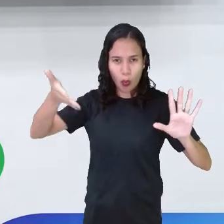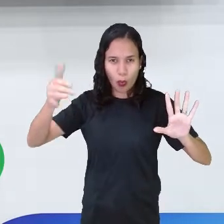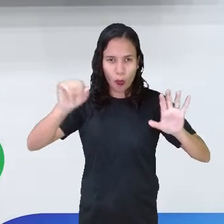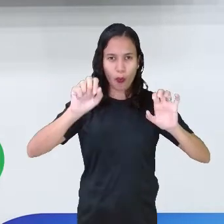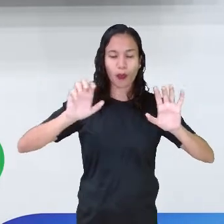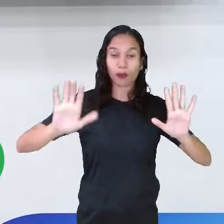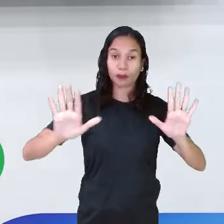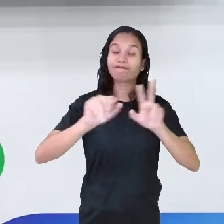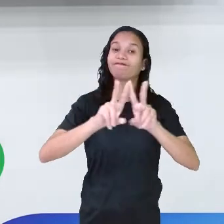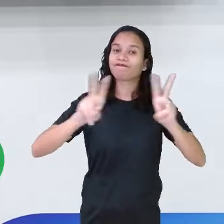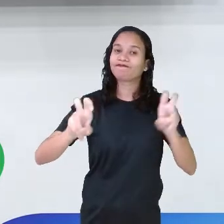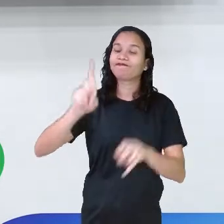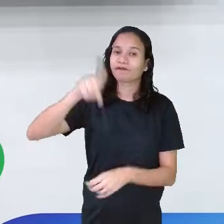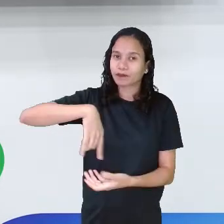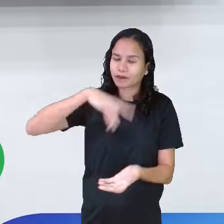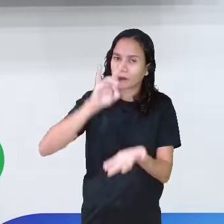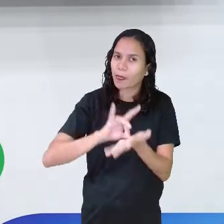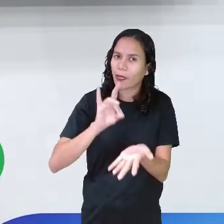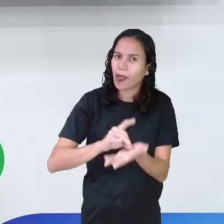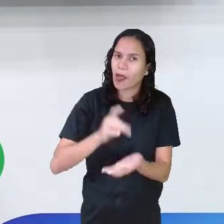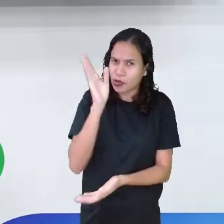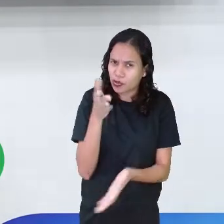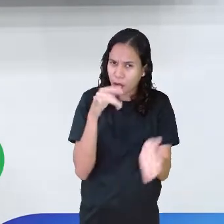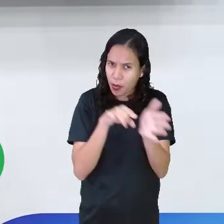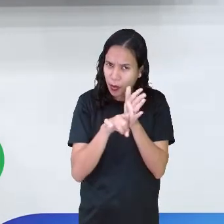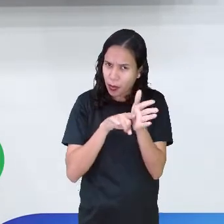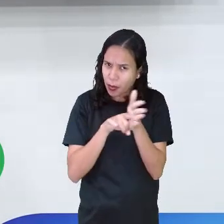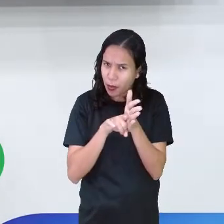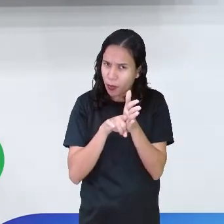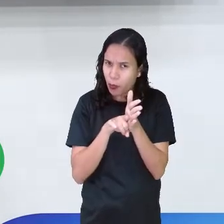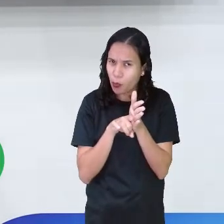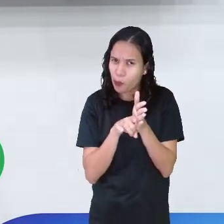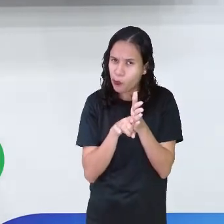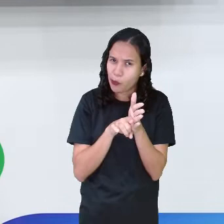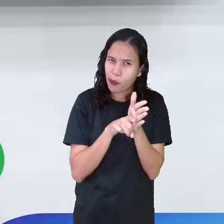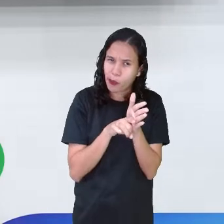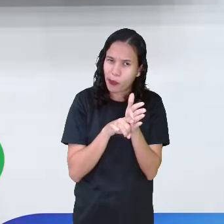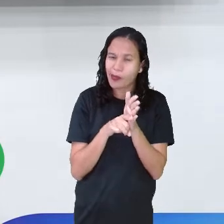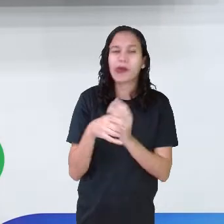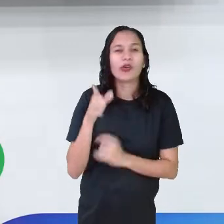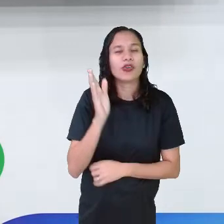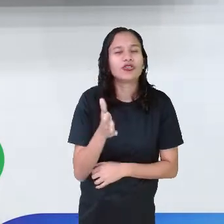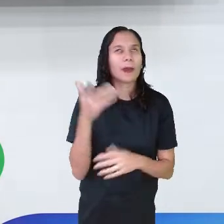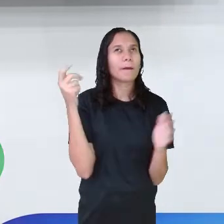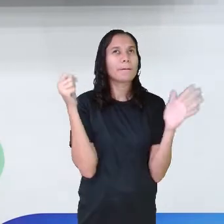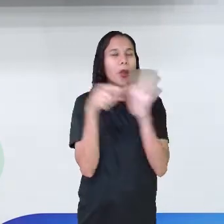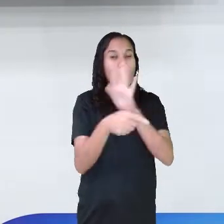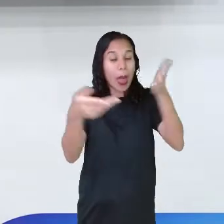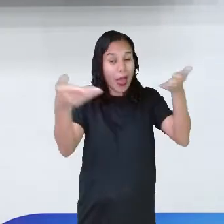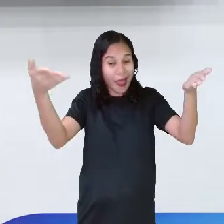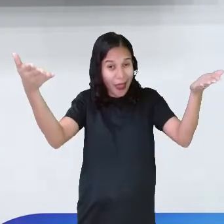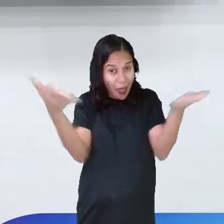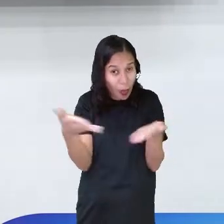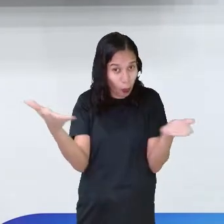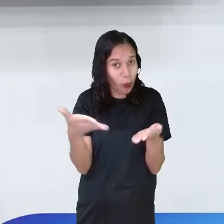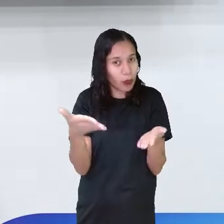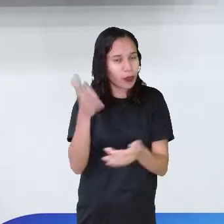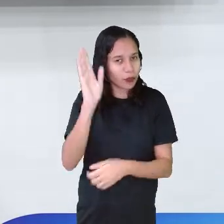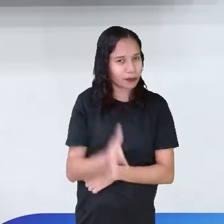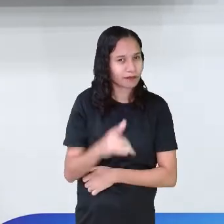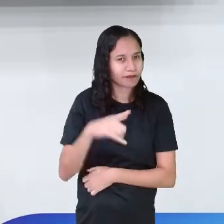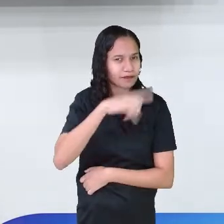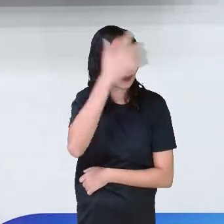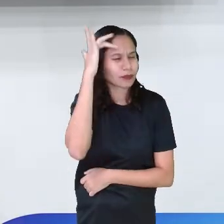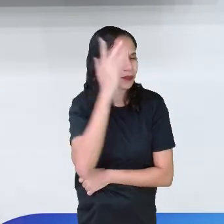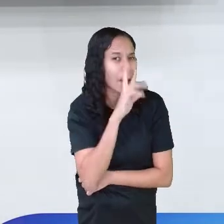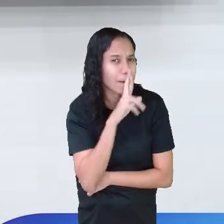de hoje, e isso mesmo. Será que vocês pesquisaram? Será que se eu já lançar a pergunta agora, será que já vai ter